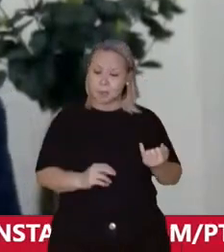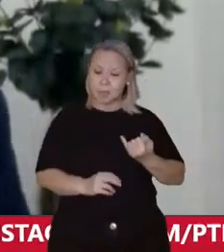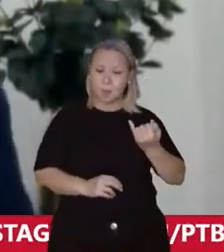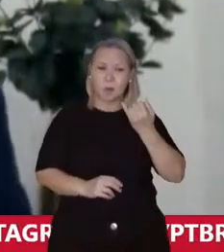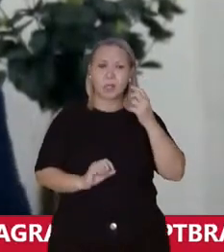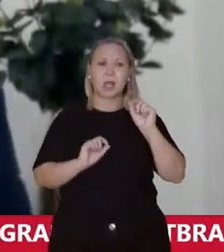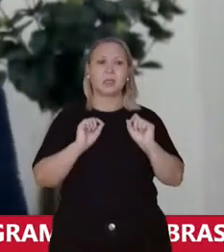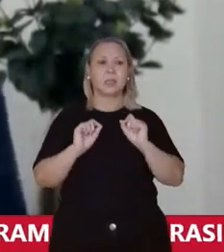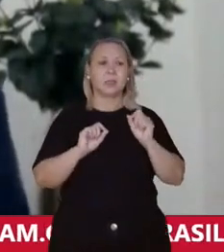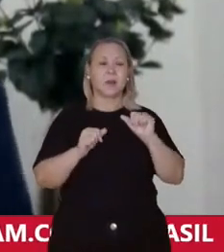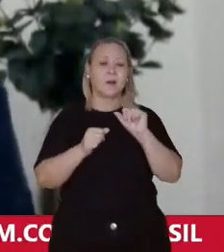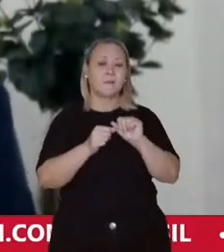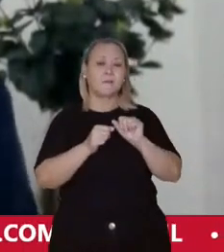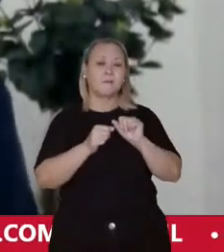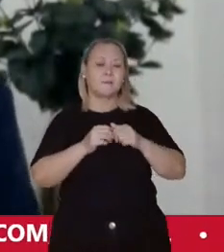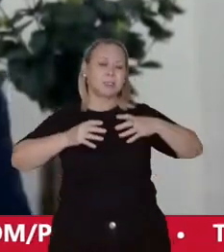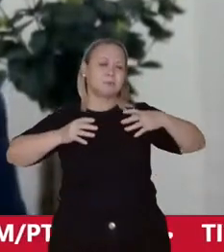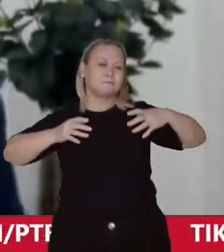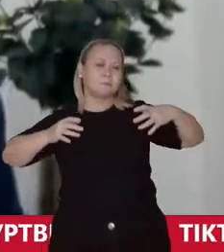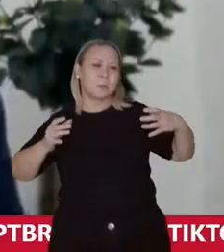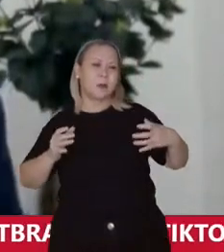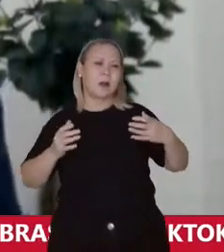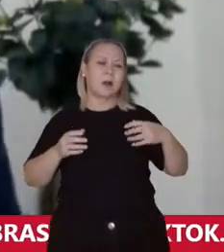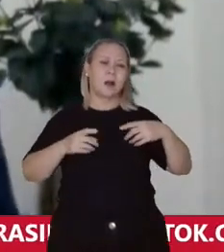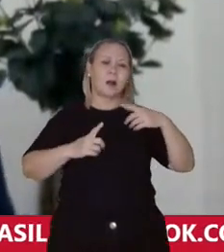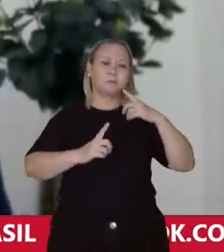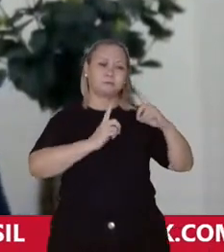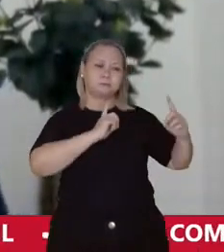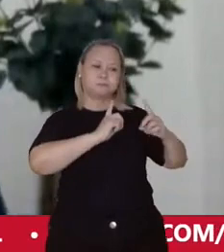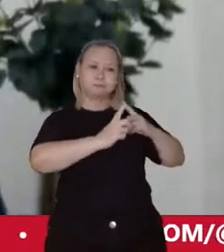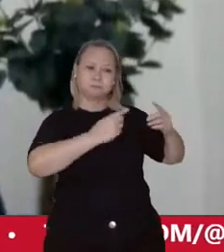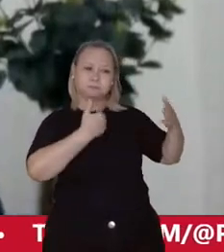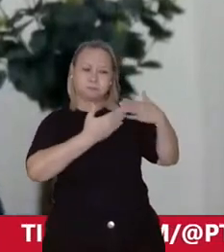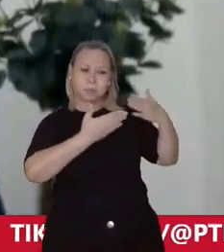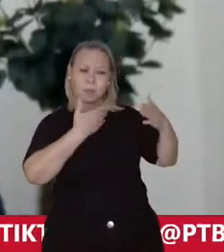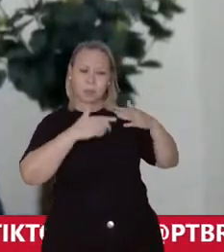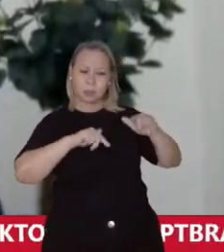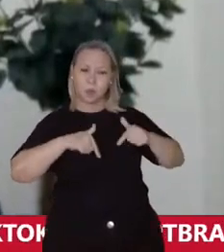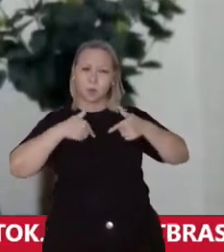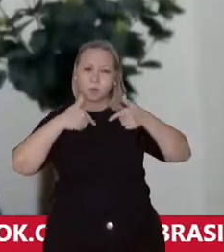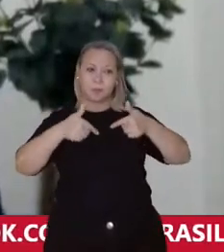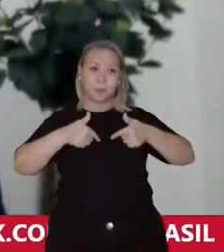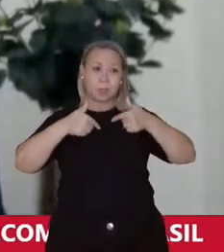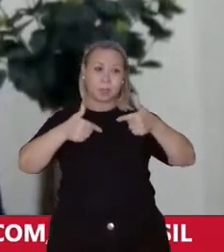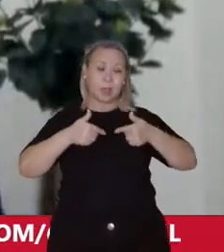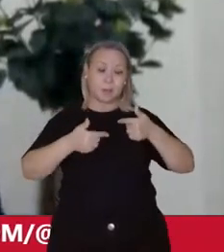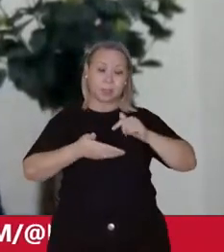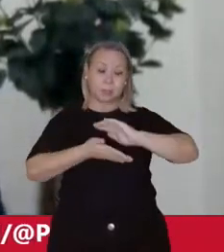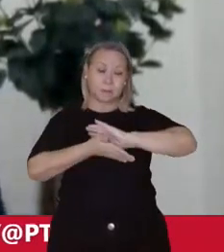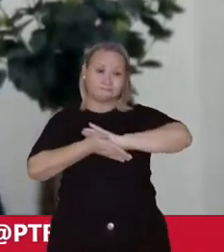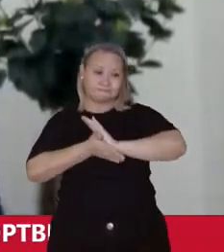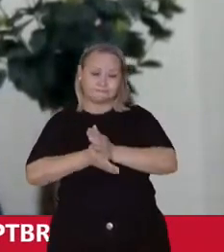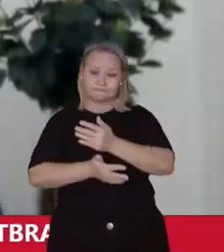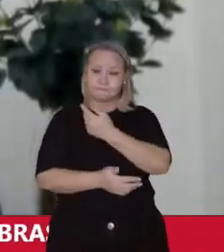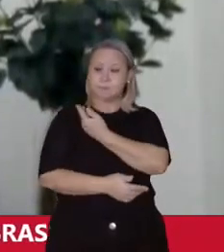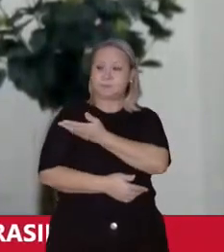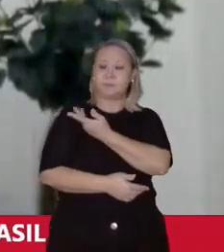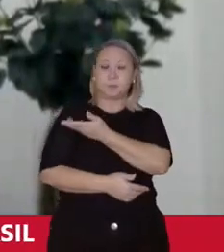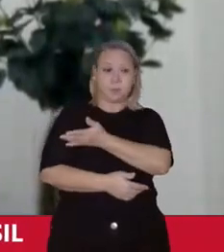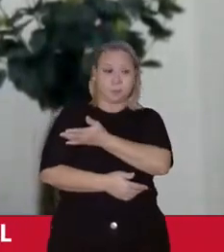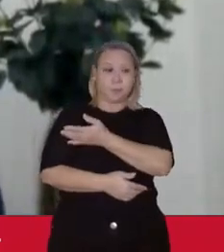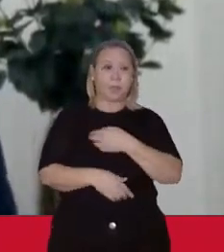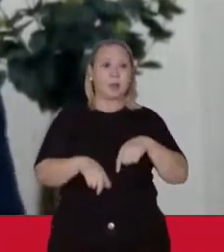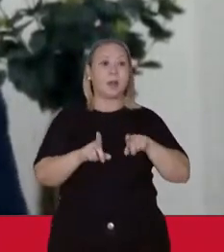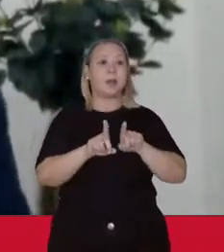importante fazer um amplo debate sobre o enfrentamento aos preconceitos e também